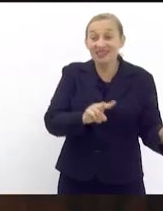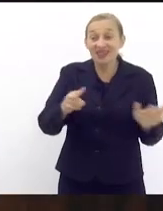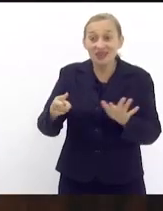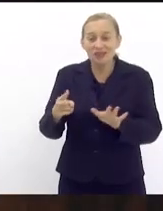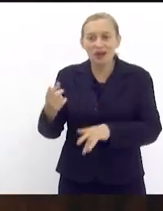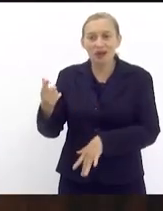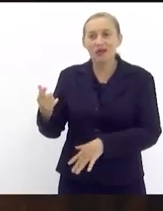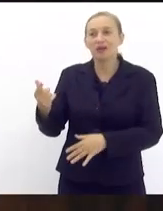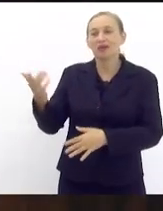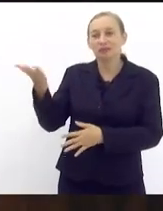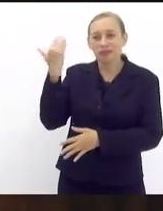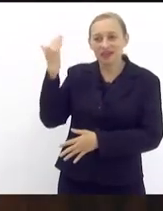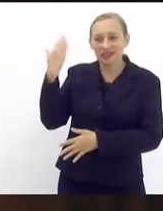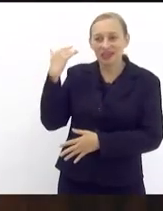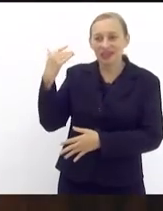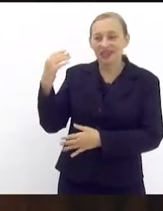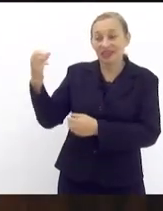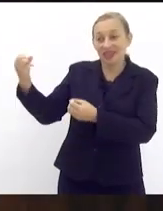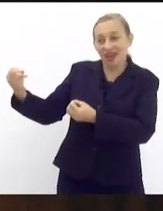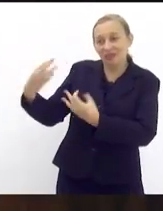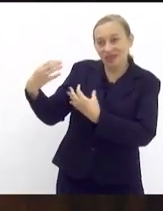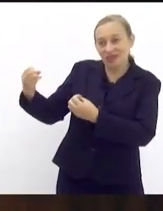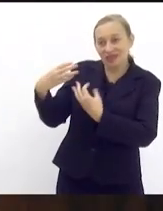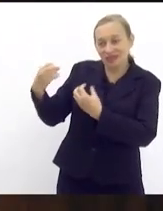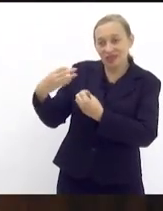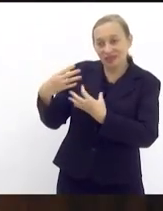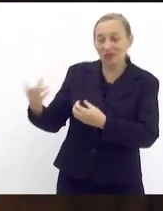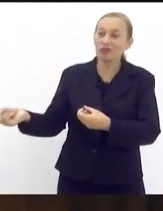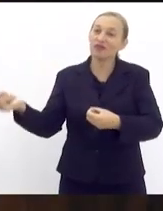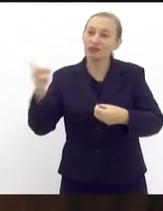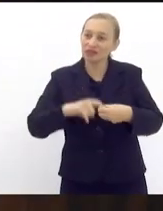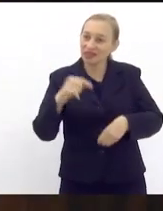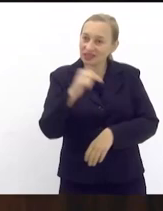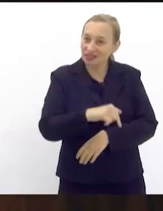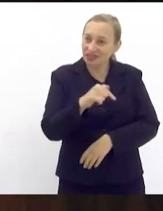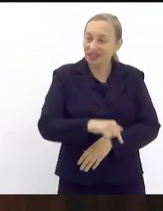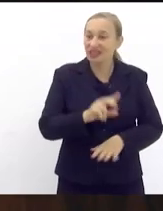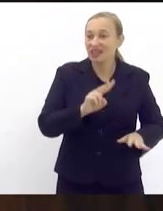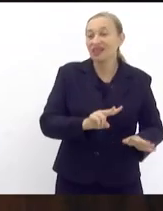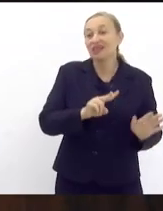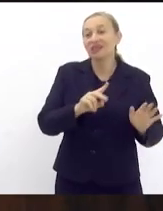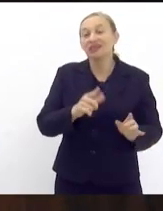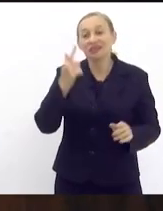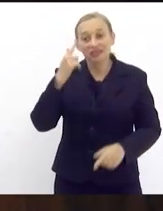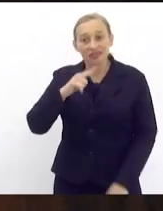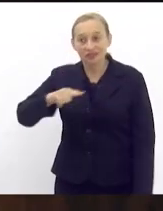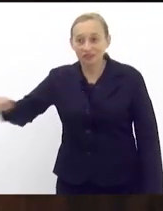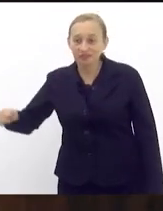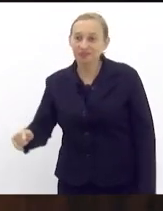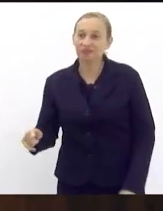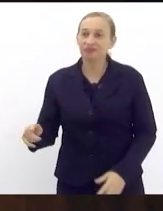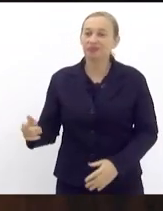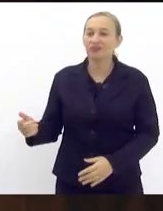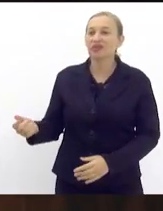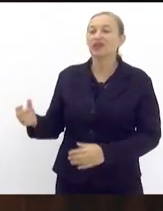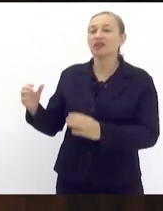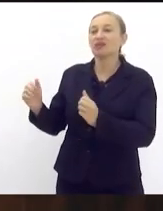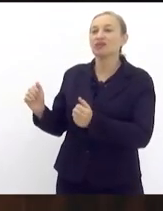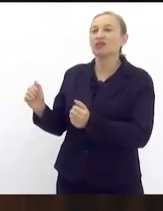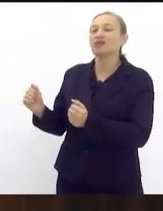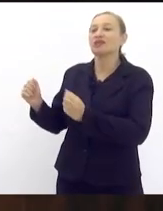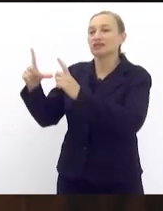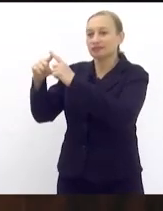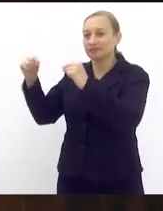quem me deu os toques necessários para que voltasse aqui semana passada eu estive em Brasília conversei com o nosso ex-presidente